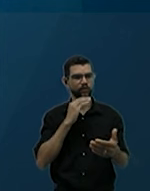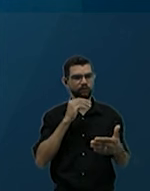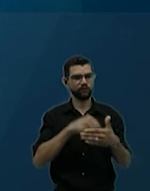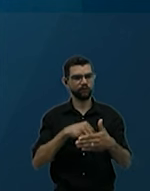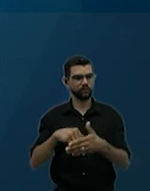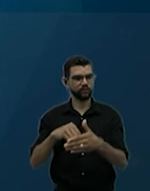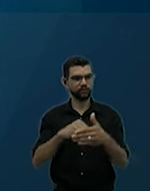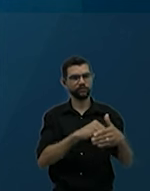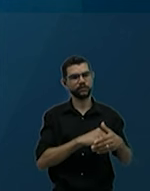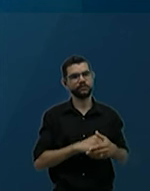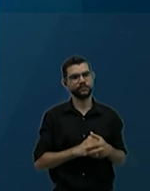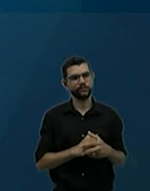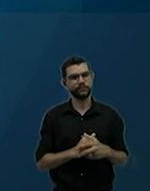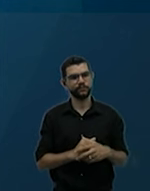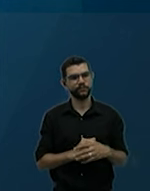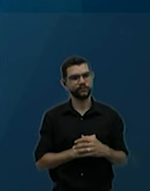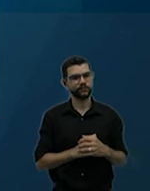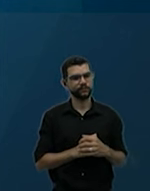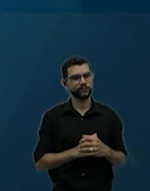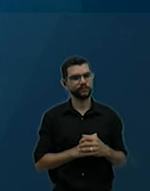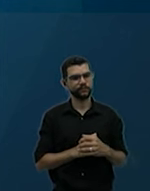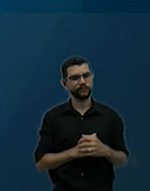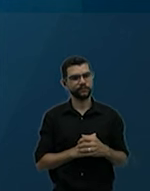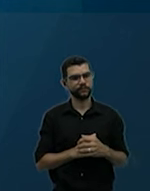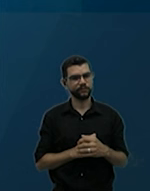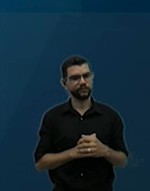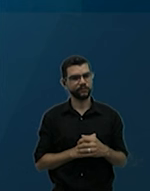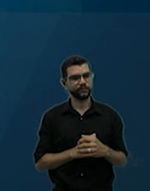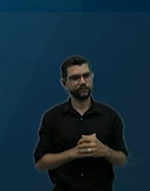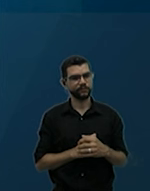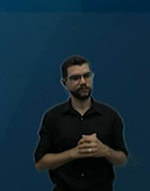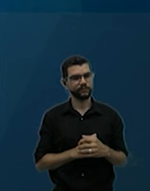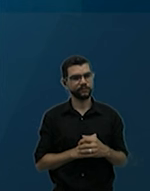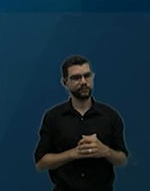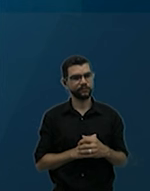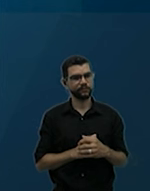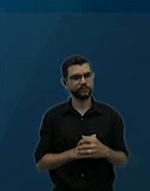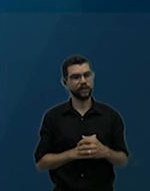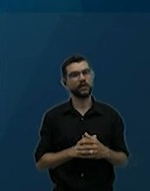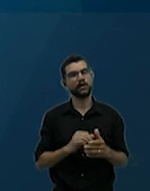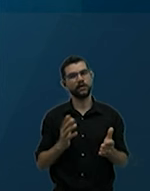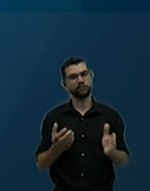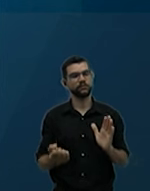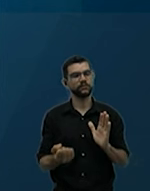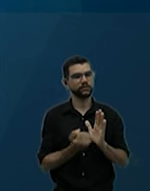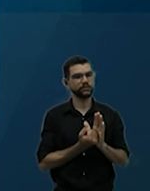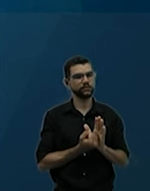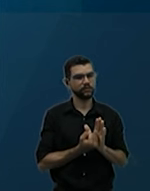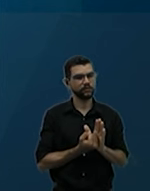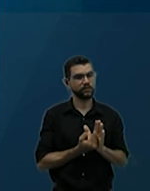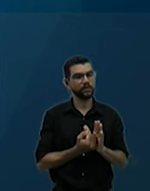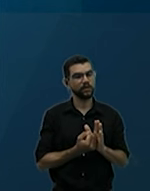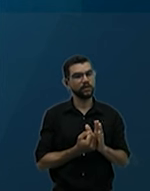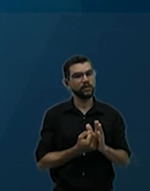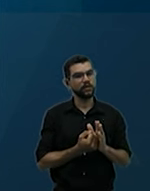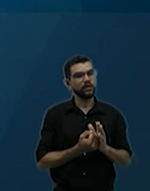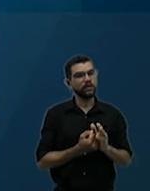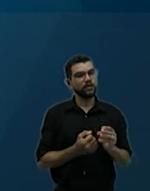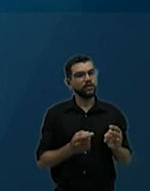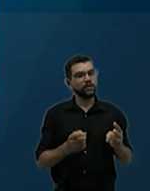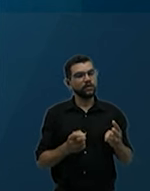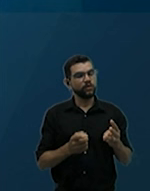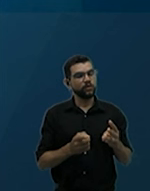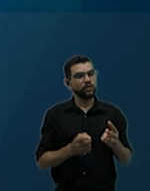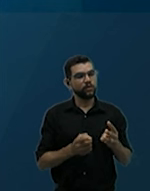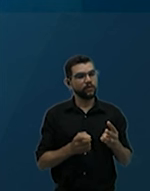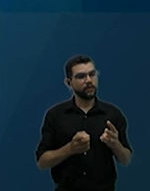Sim, eu acho que não há problema, mas registrando aqui que num dos três recursos em que pede vista o ministro Paulo Sérgio, está impedido